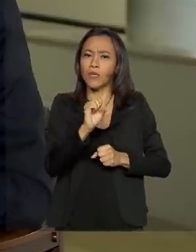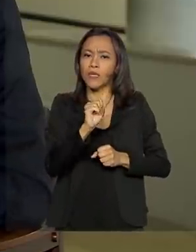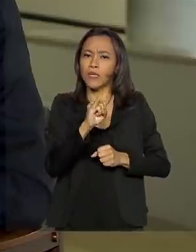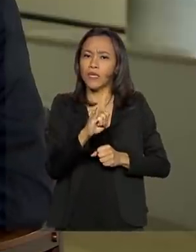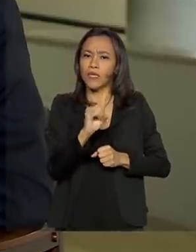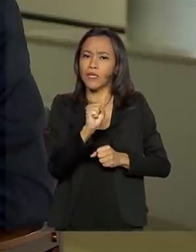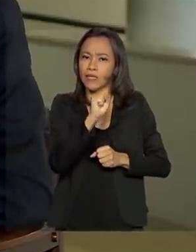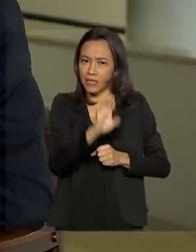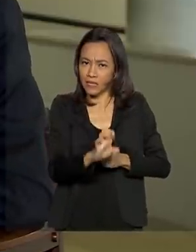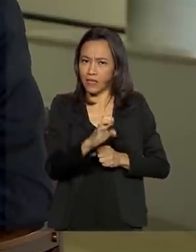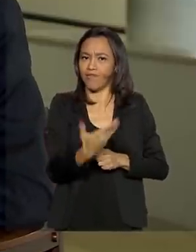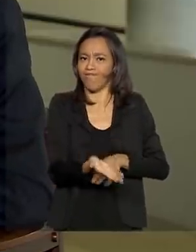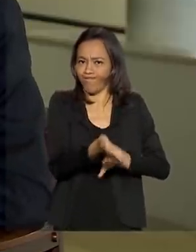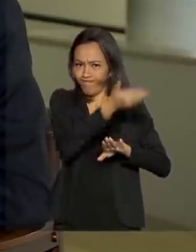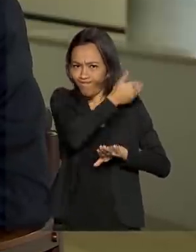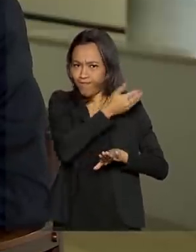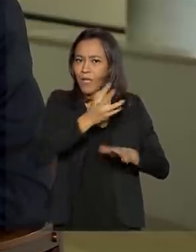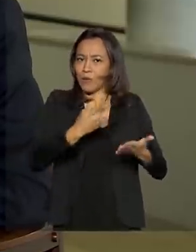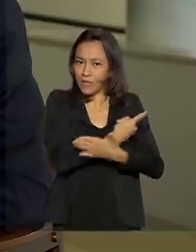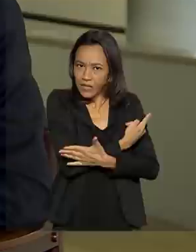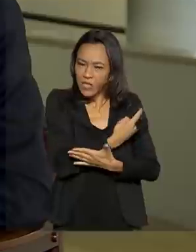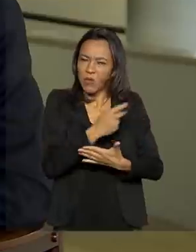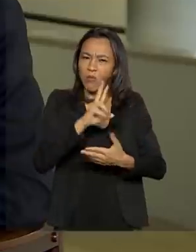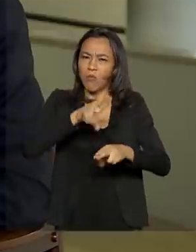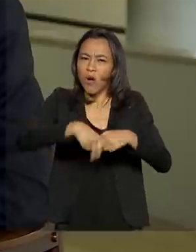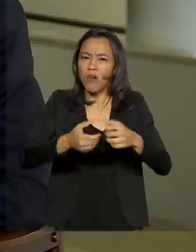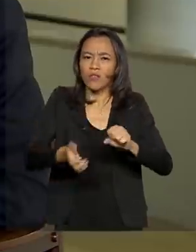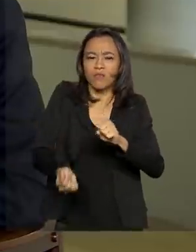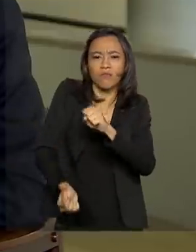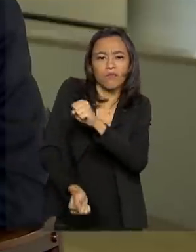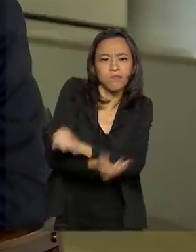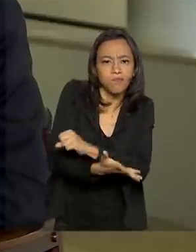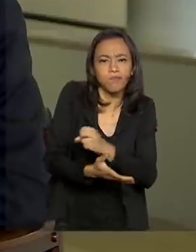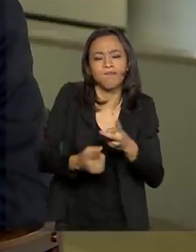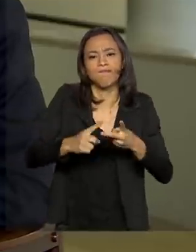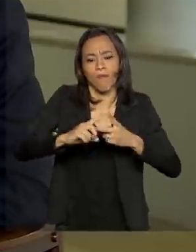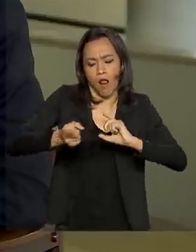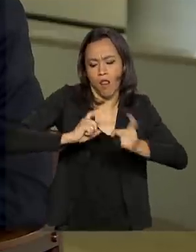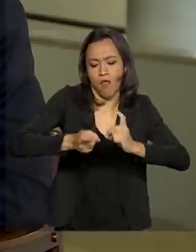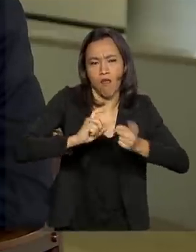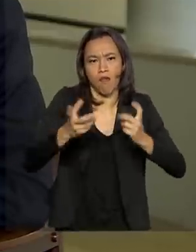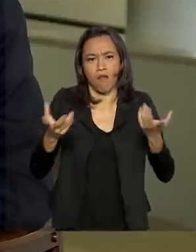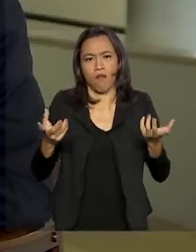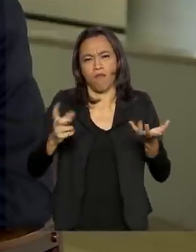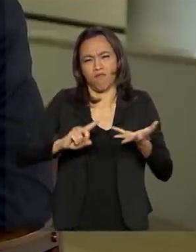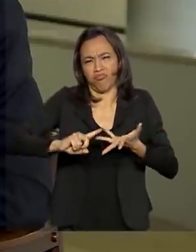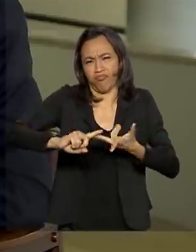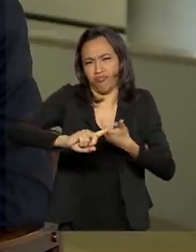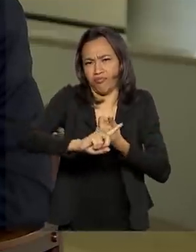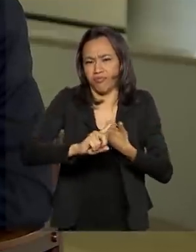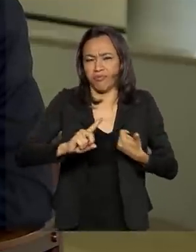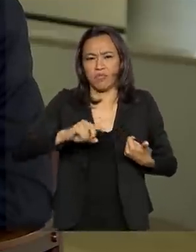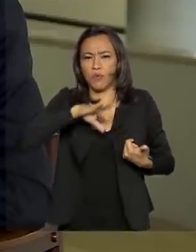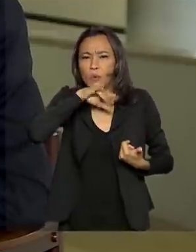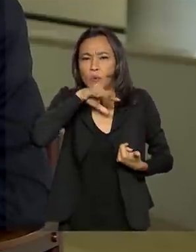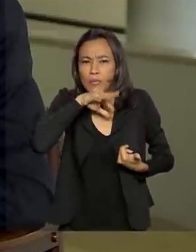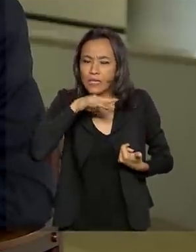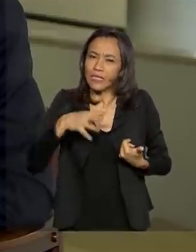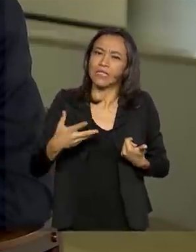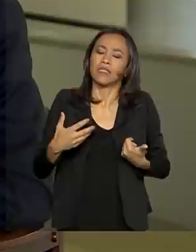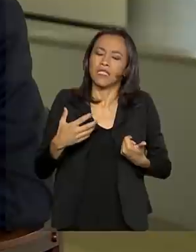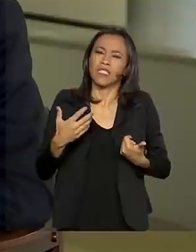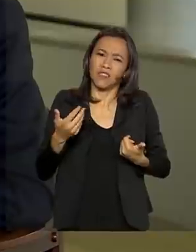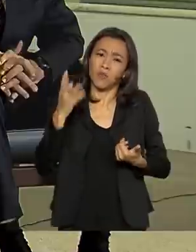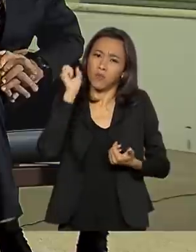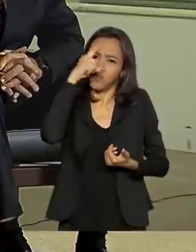que foi afetado seriamente pela corrupção, pela má gestão, por uma série de fatores que colocaram o Brasil numa situação